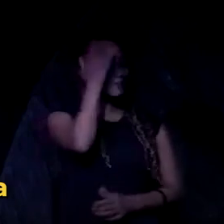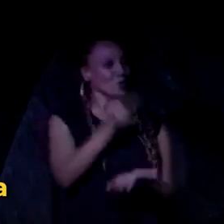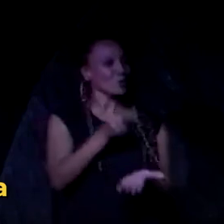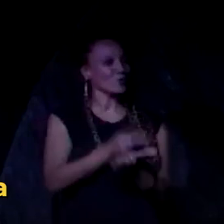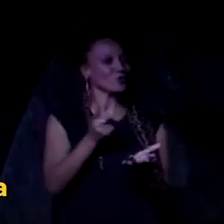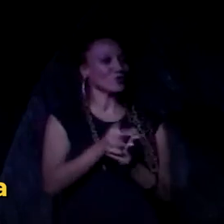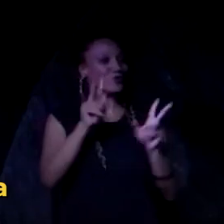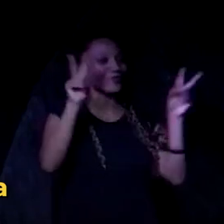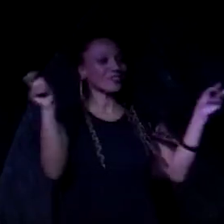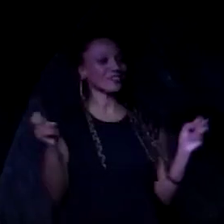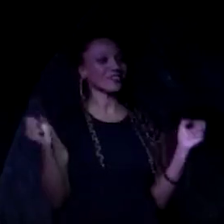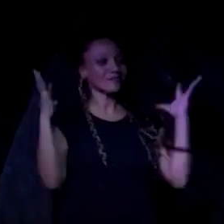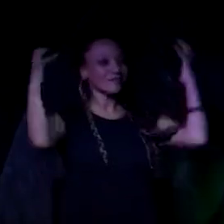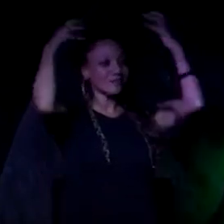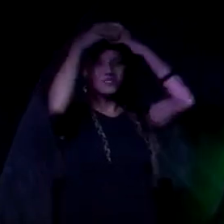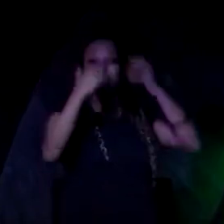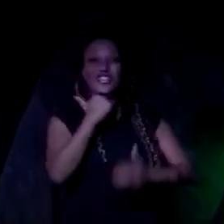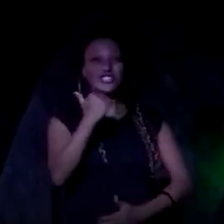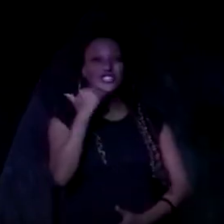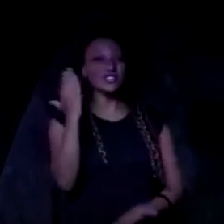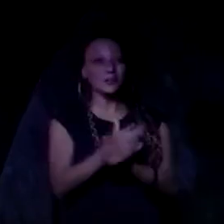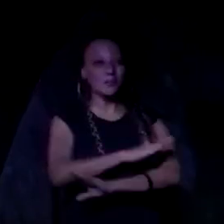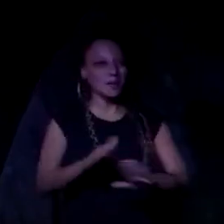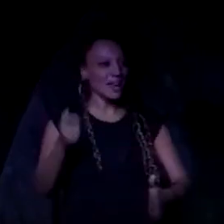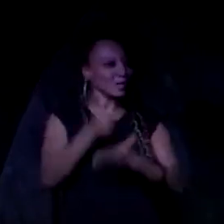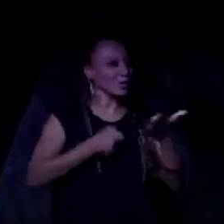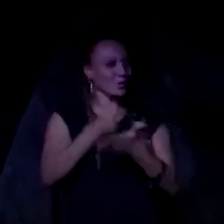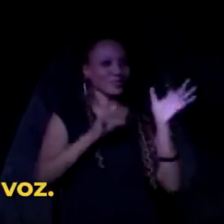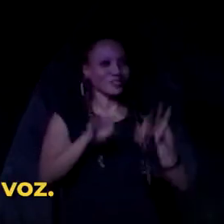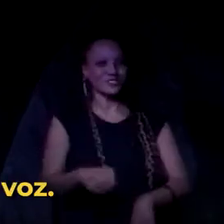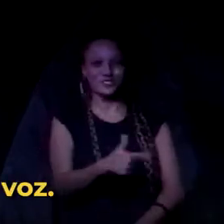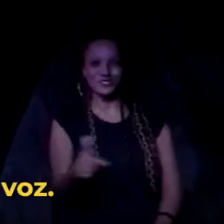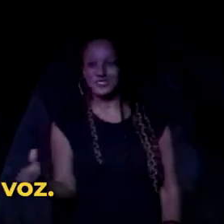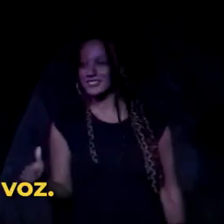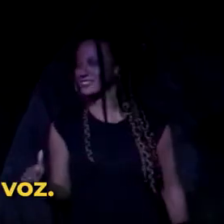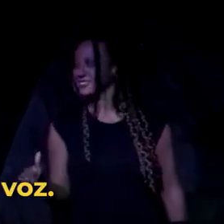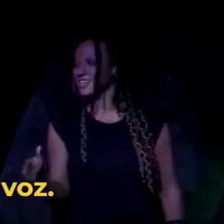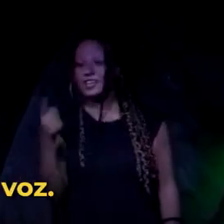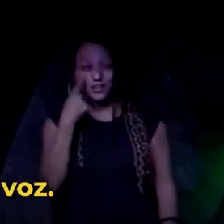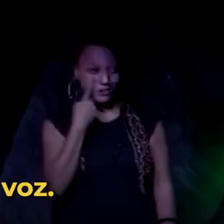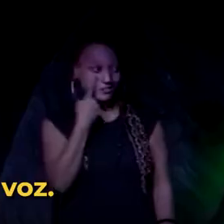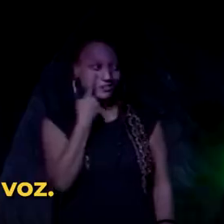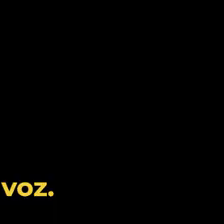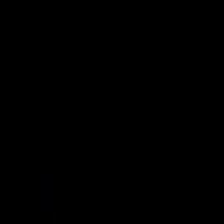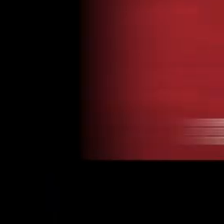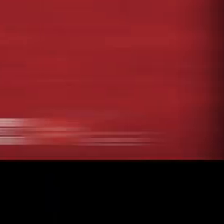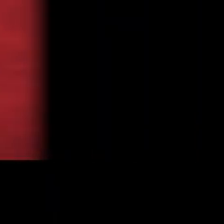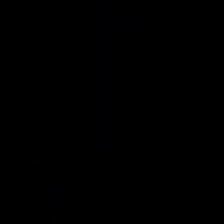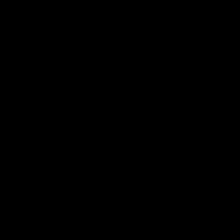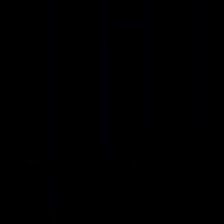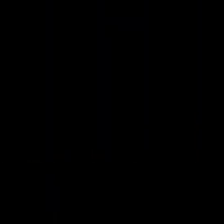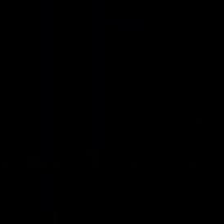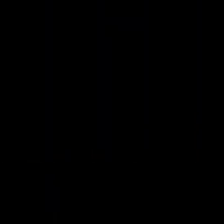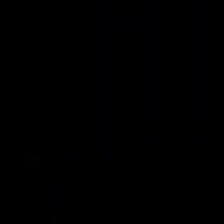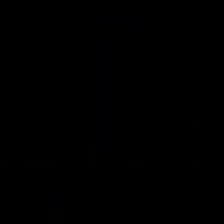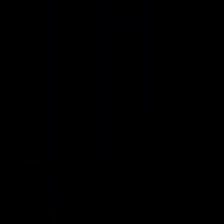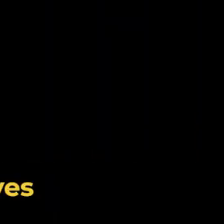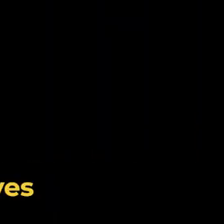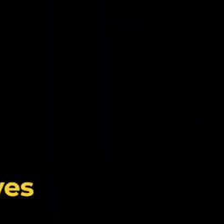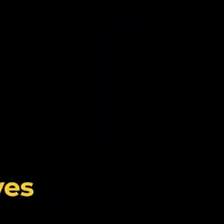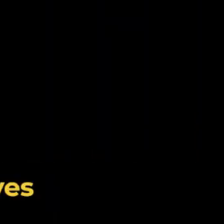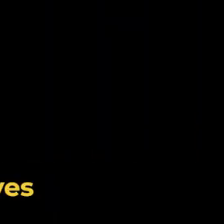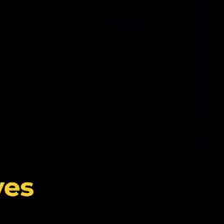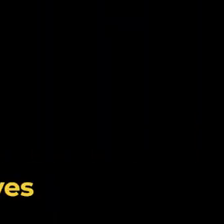iam deter Marielle, tá viva aqui dentro de nós. Pensaram que iam calar, mas cada um aqui reproduz sua voz. A publicação de livros sobre